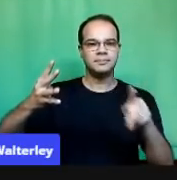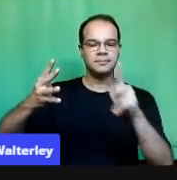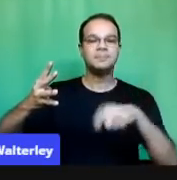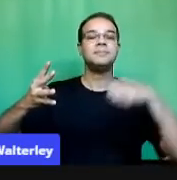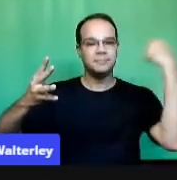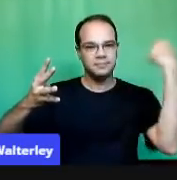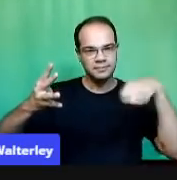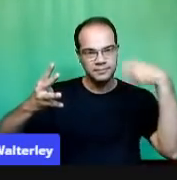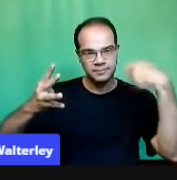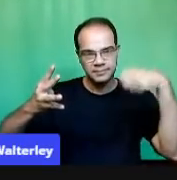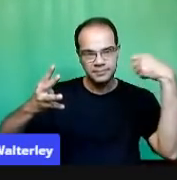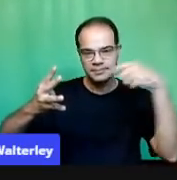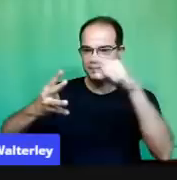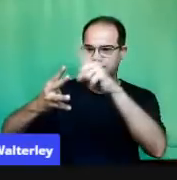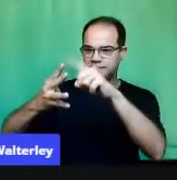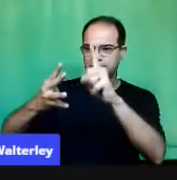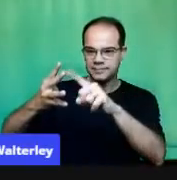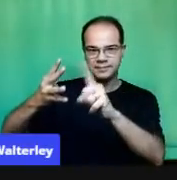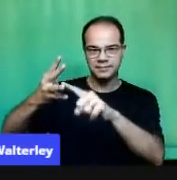estivesse